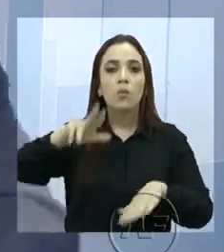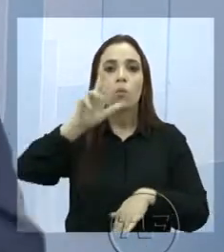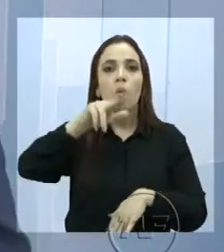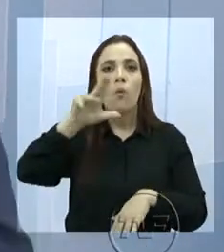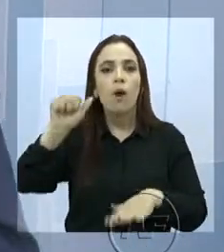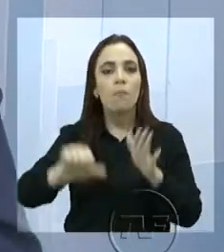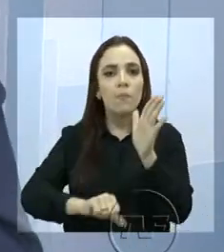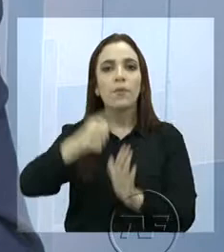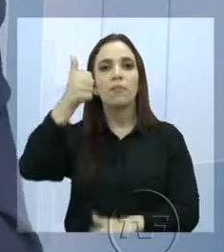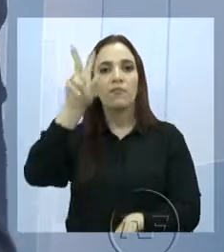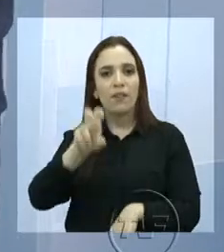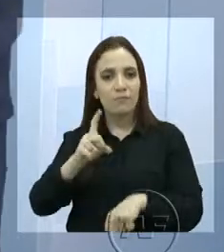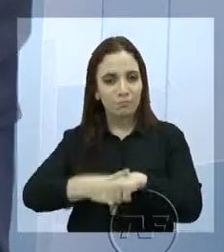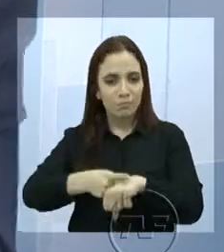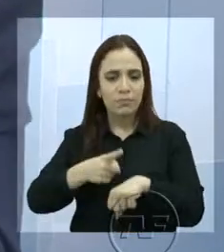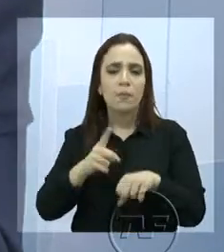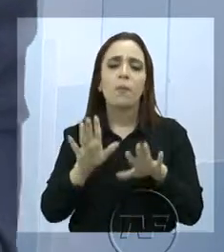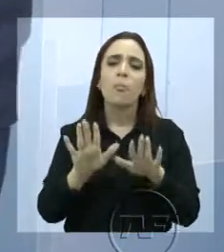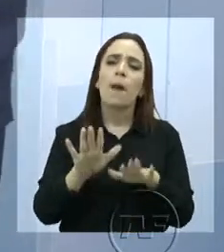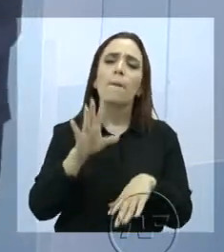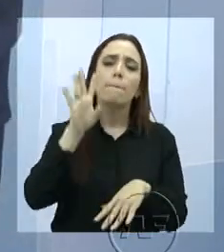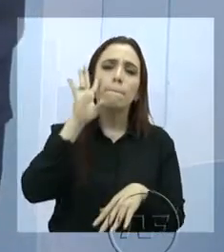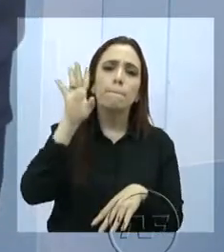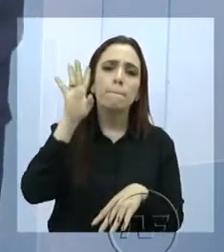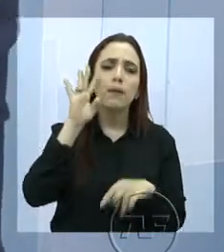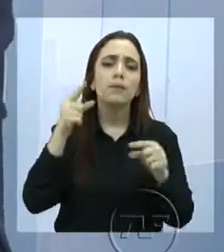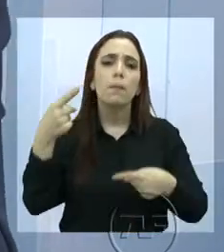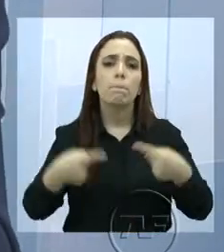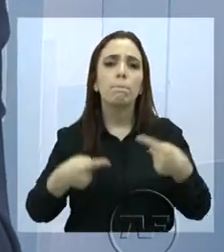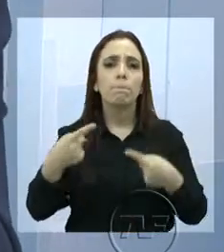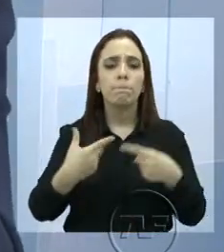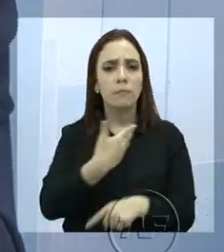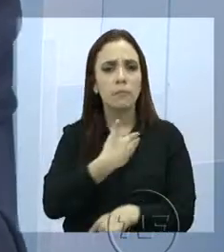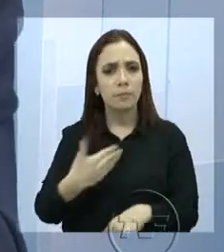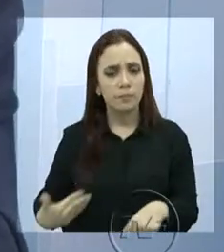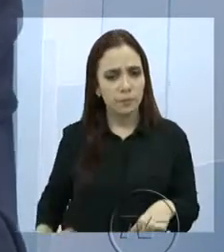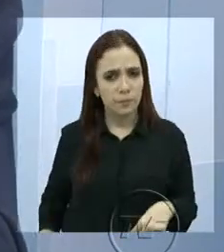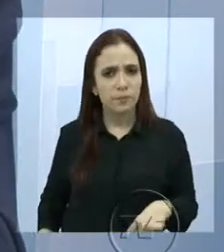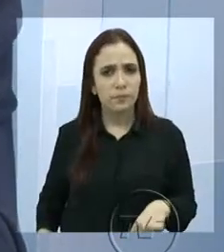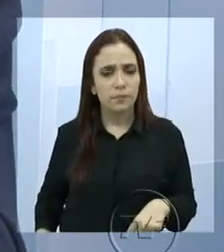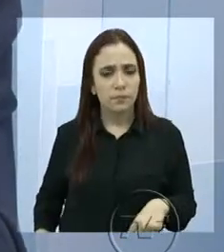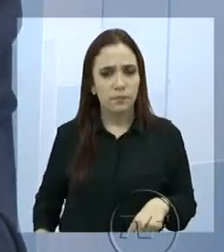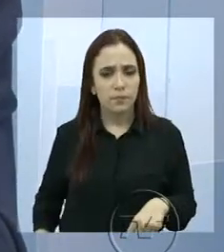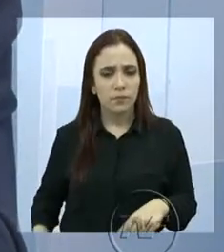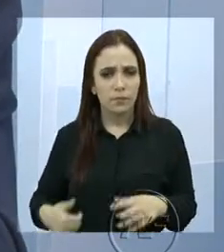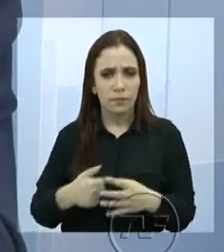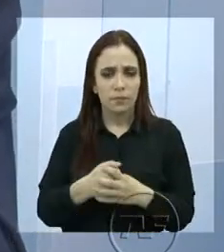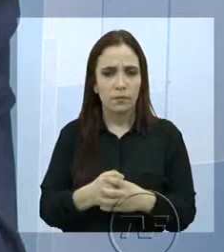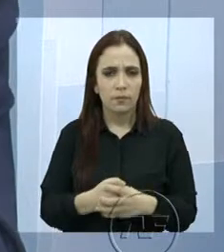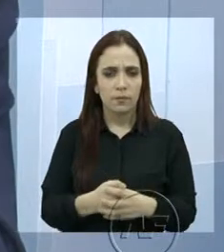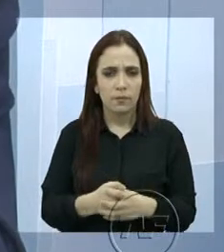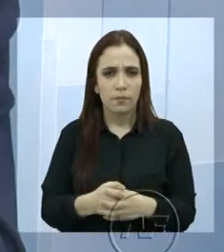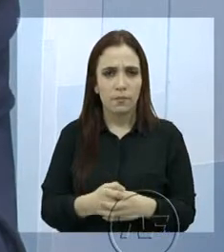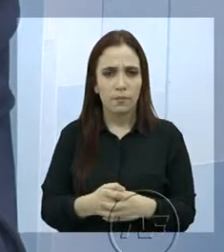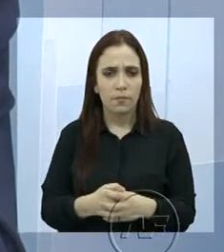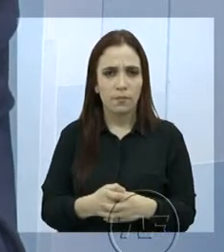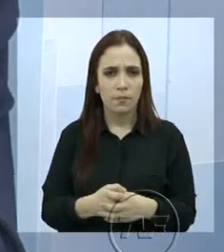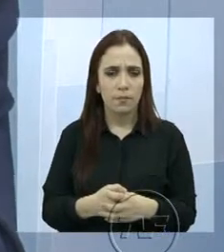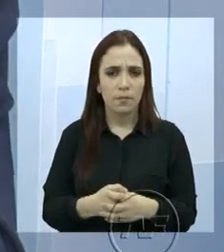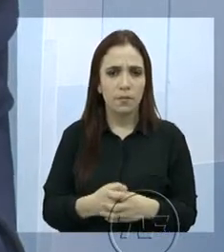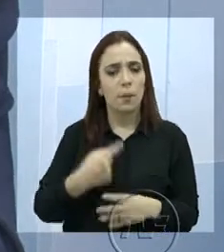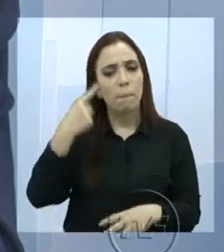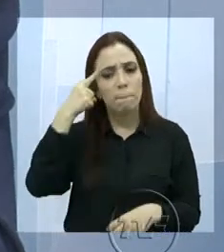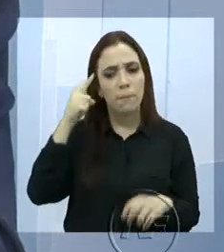cadeira especial. Mas aí, quando a gente pensa numa política pública, Paulo, a gente não pode pensar que ela não